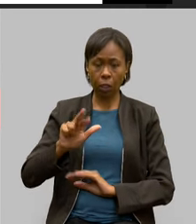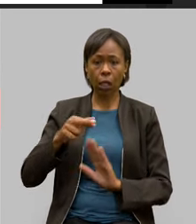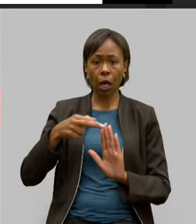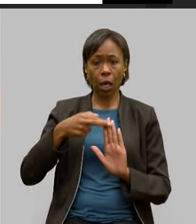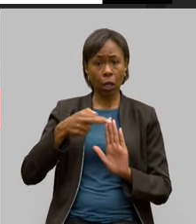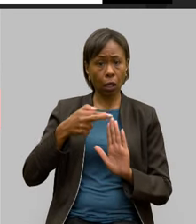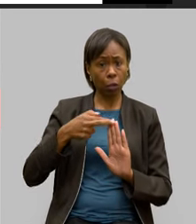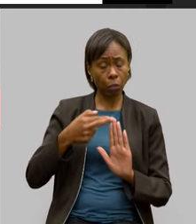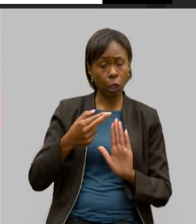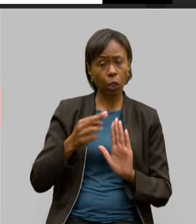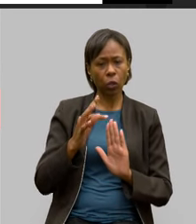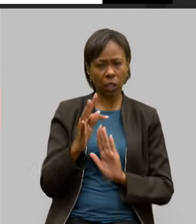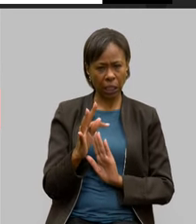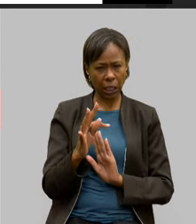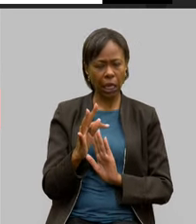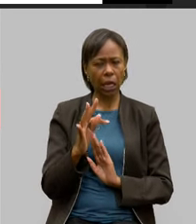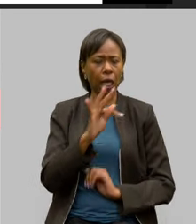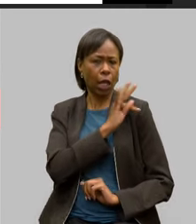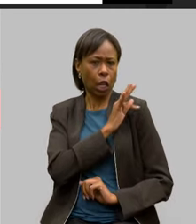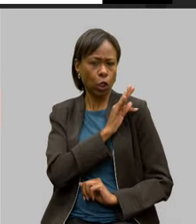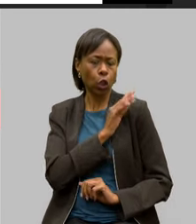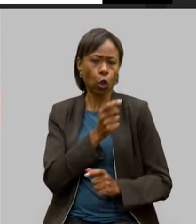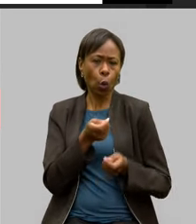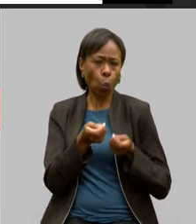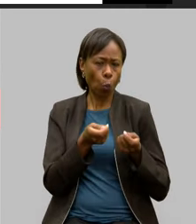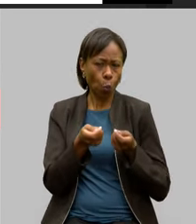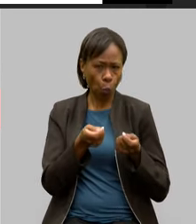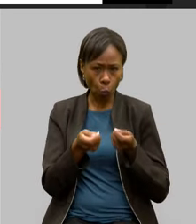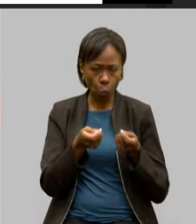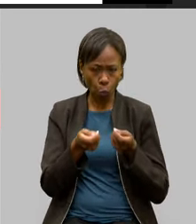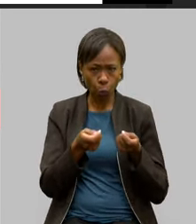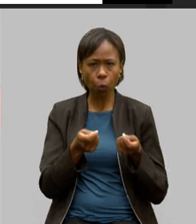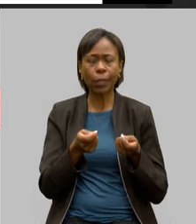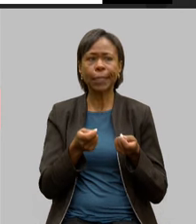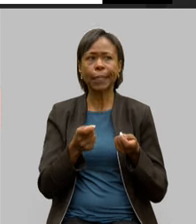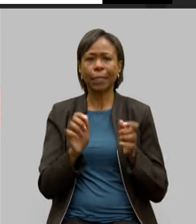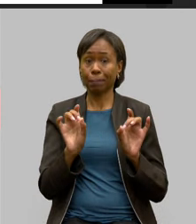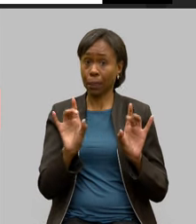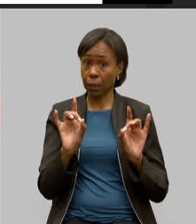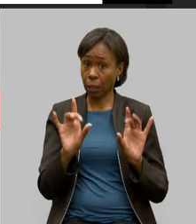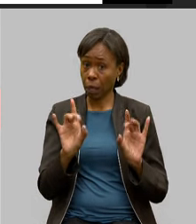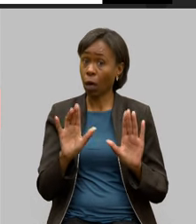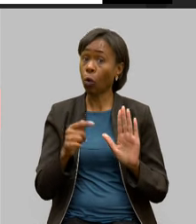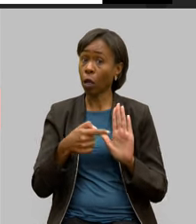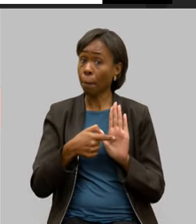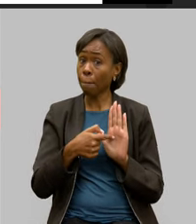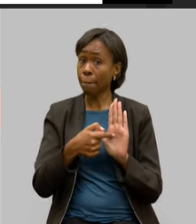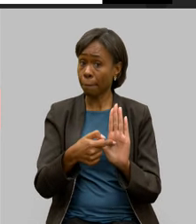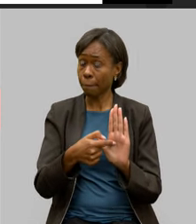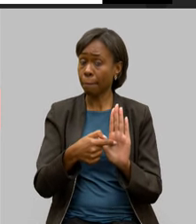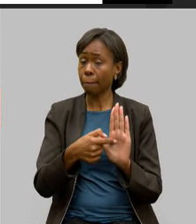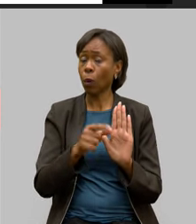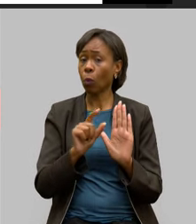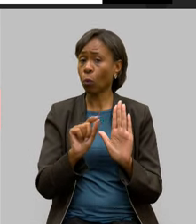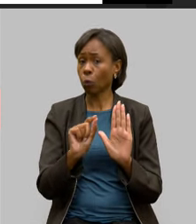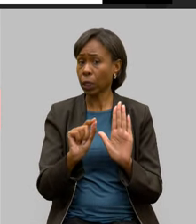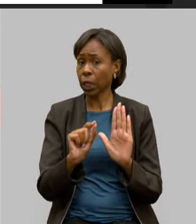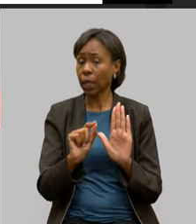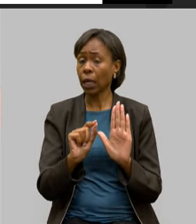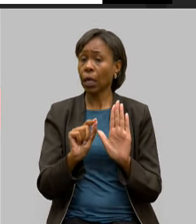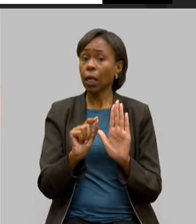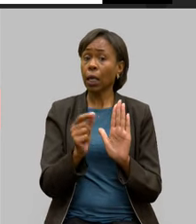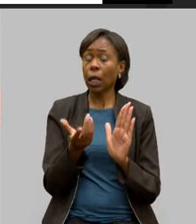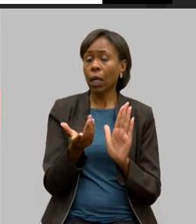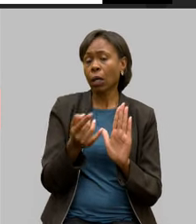técnico sobre medicamentos de controle especial que já diz que a prescrição dos